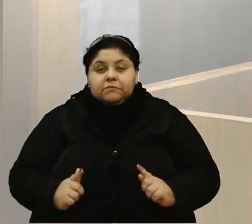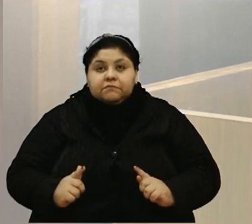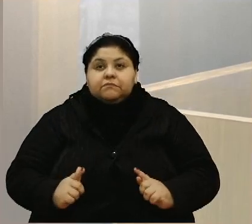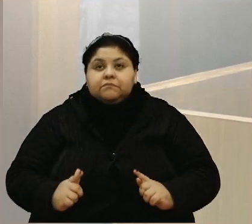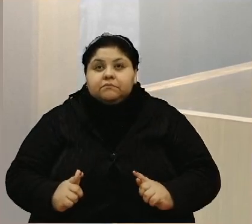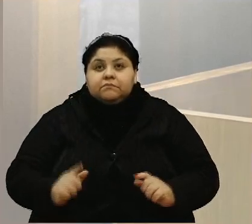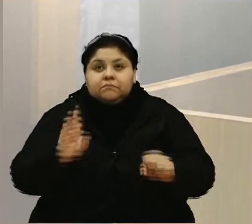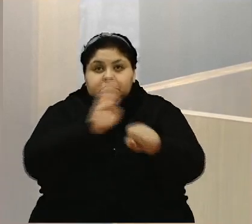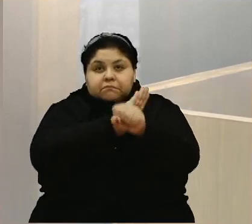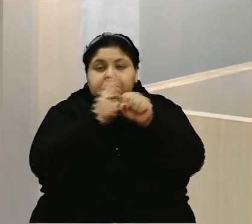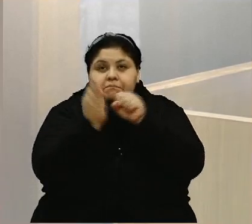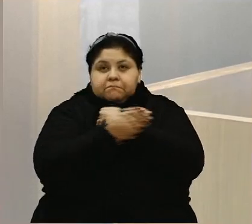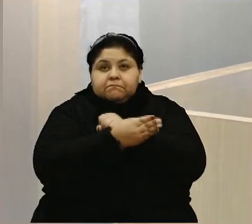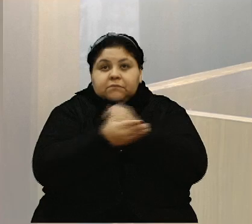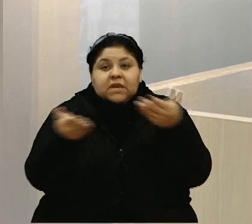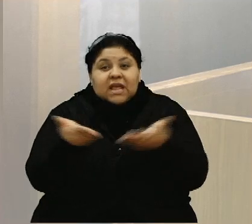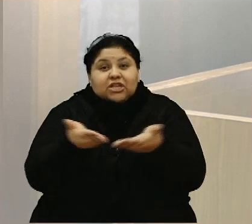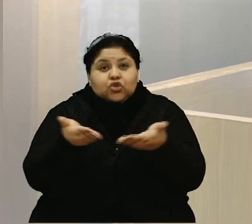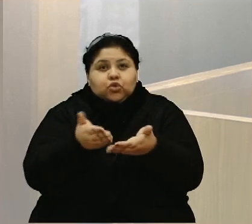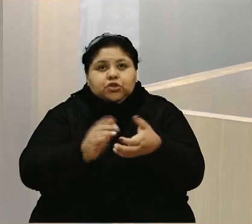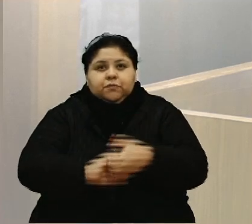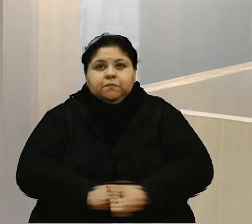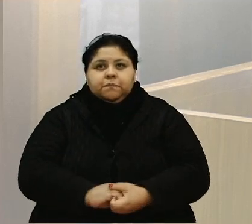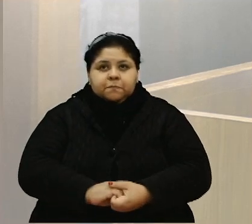para o bairro Planalto é a que está aí.